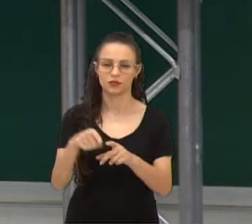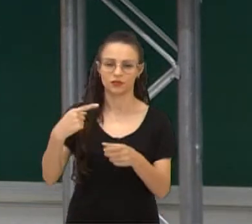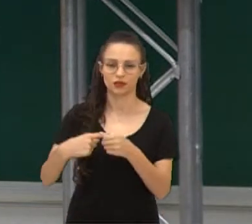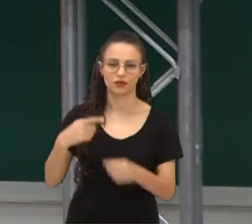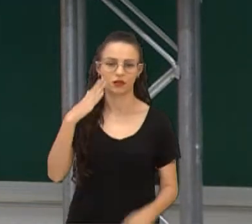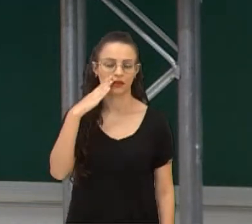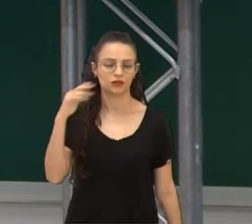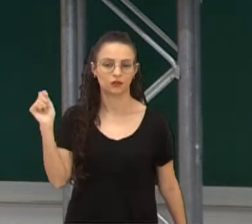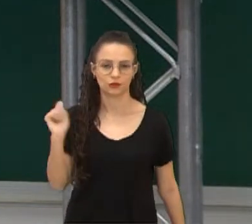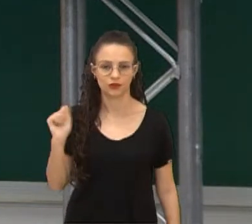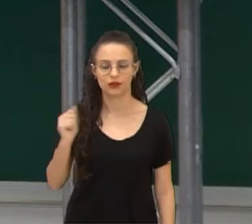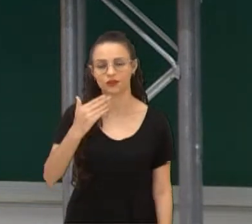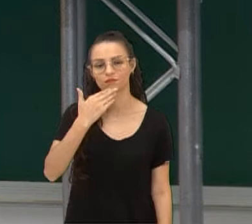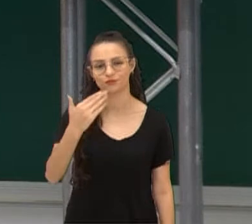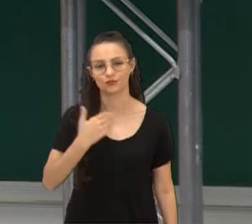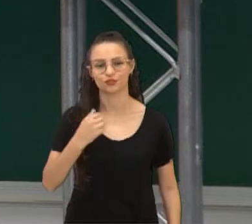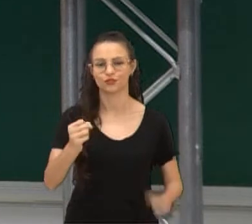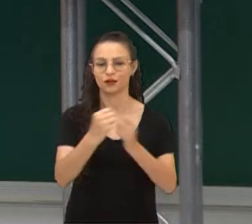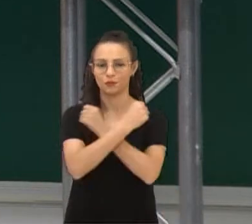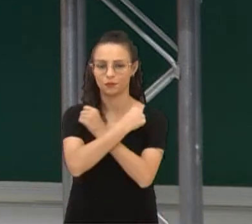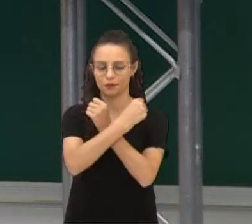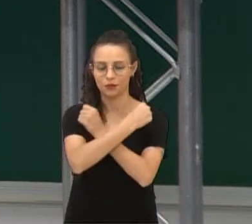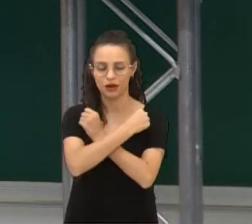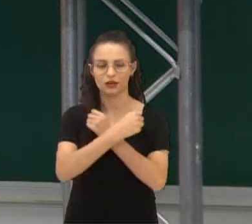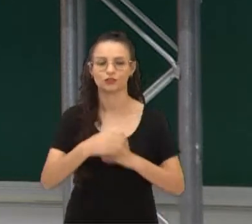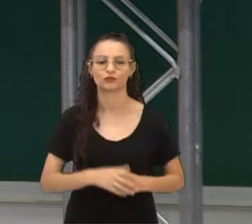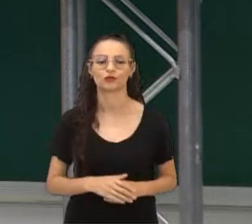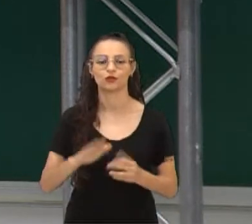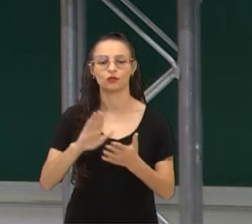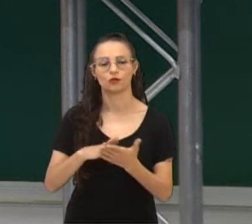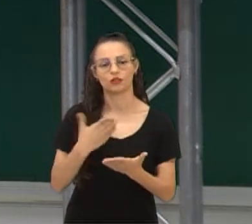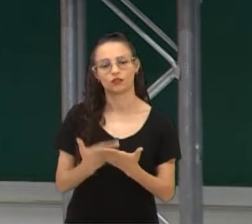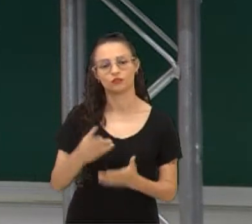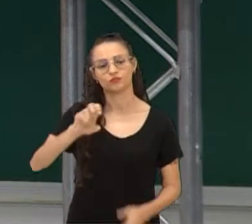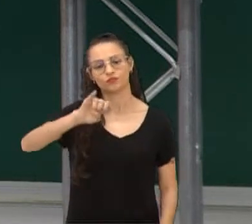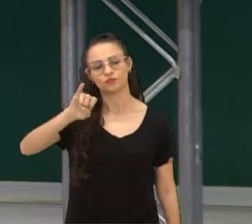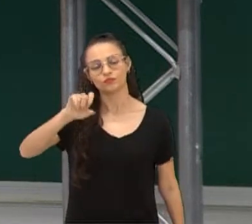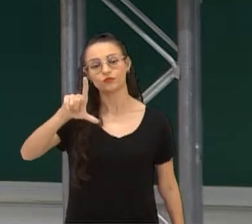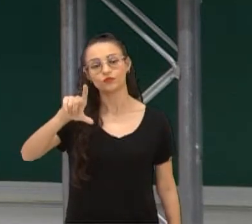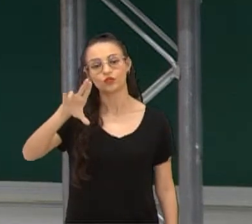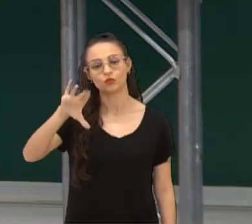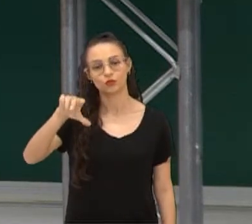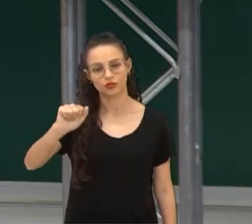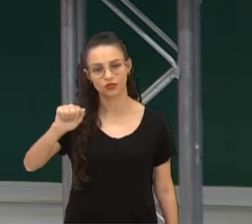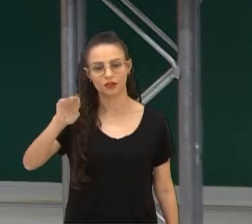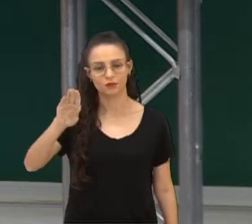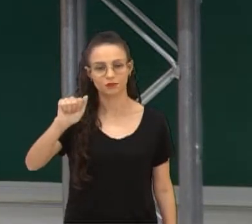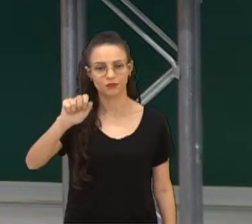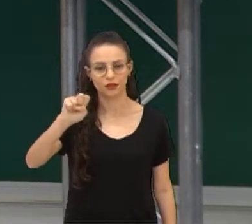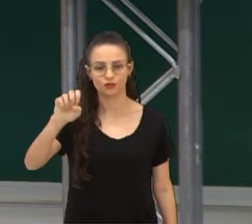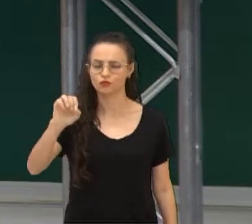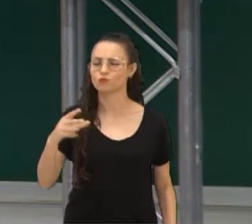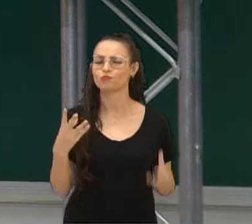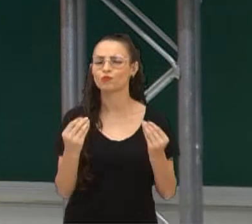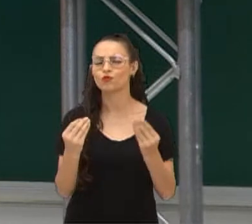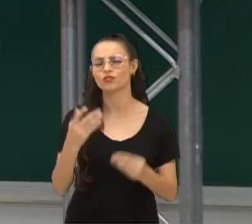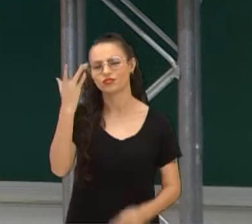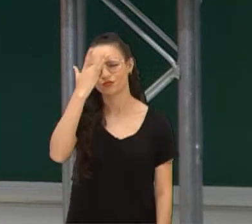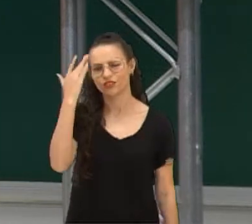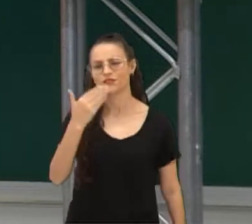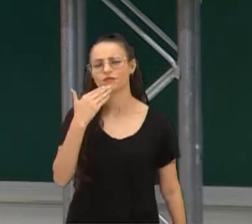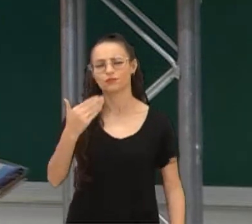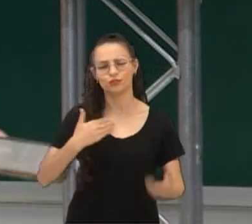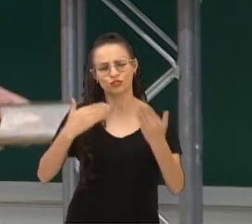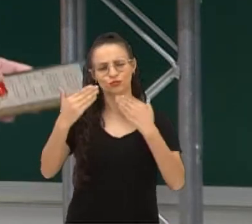Araucária aqui pedindo abraço do colégio Lúcia Bastos pessoal tem muitas vezes e pedindo abraço